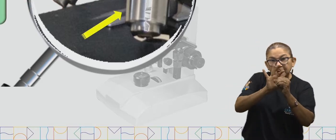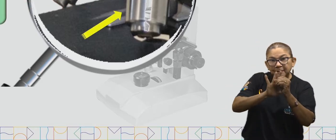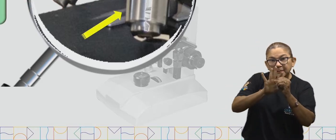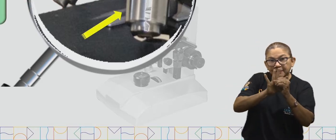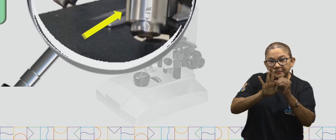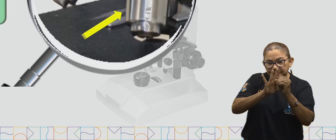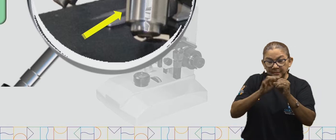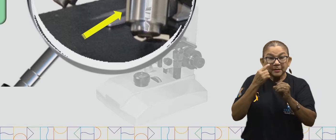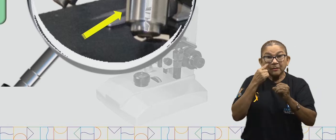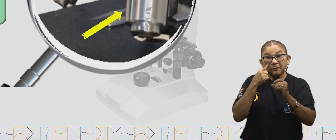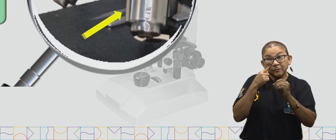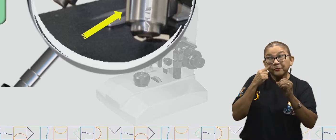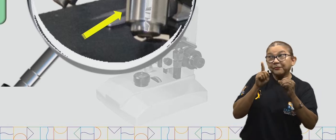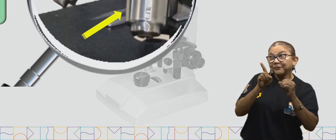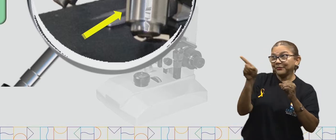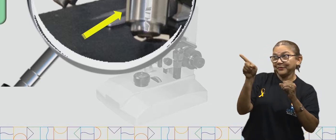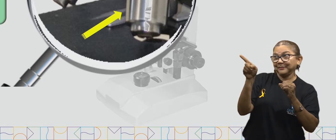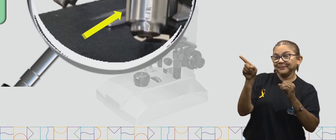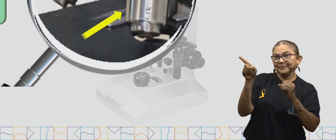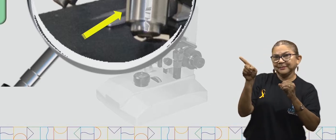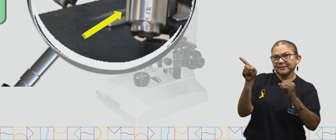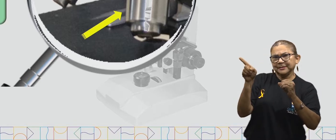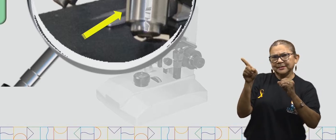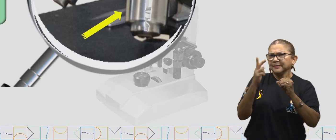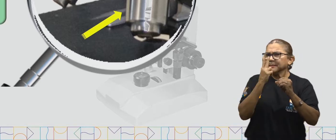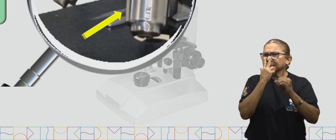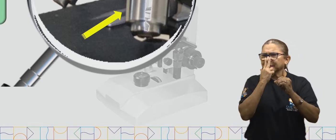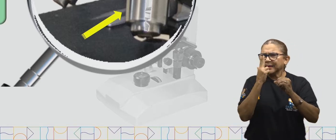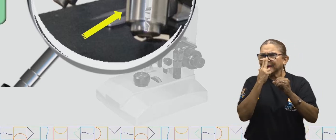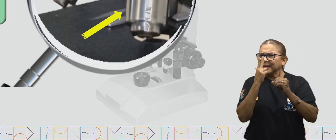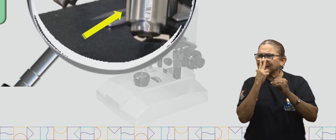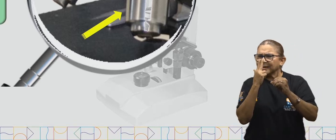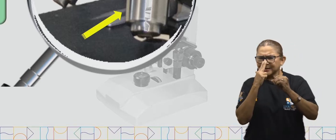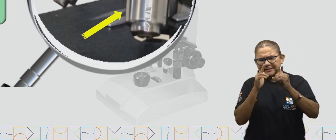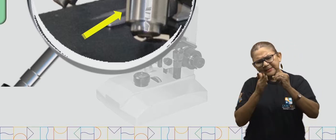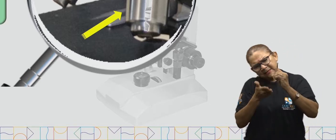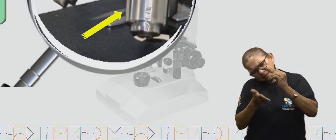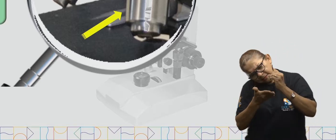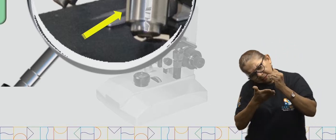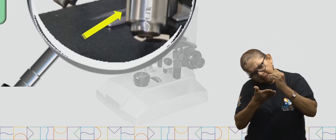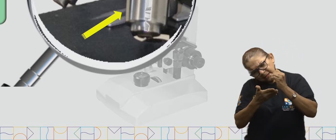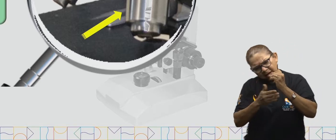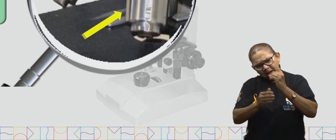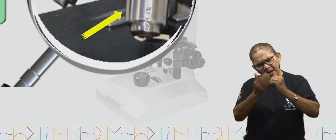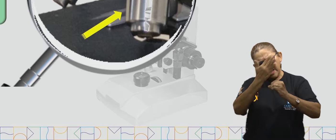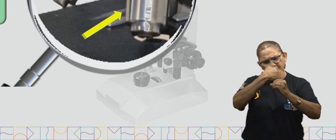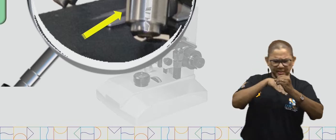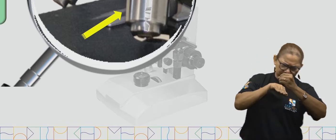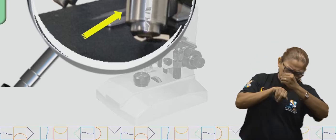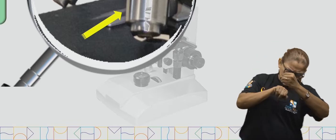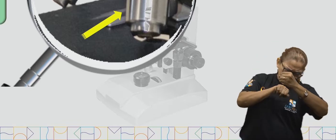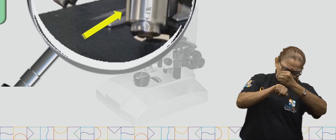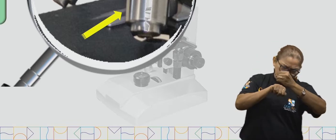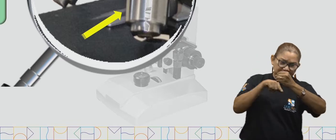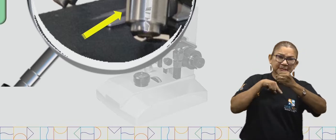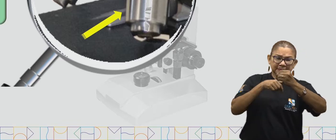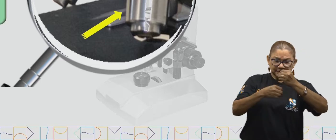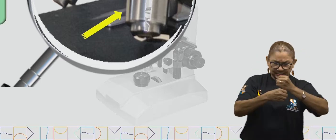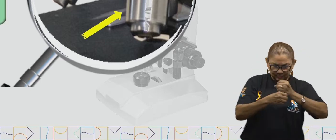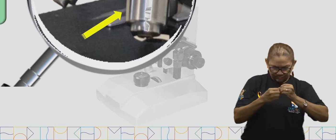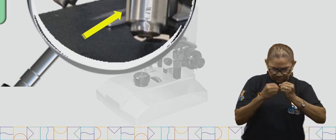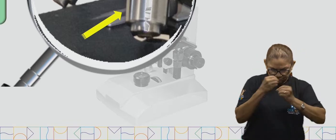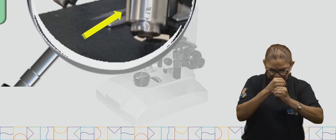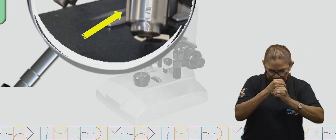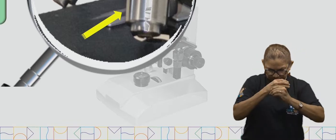indicando essa estrutura, que parece a parte de trás de uma caneta. Essa é uma lente objetiva que pode ser de aumento